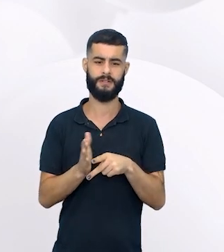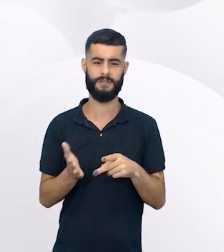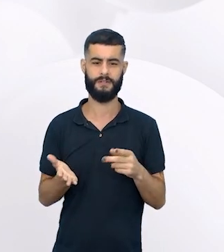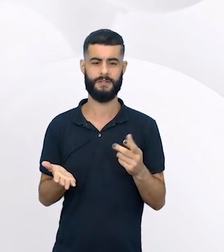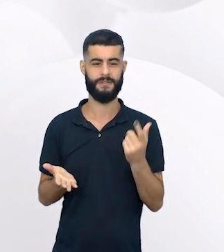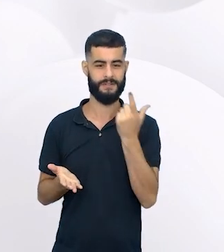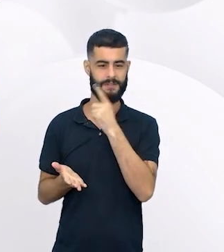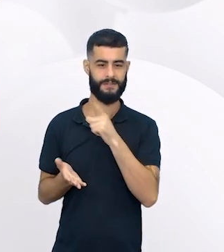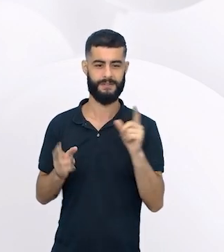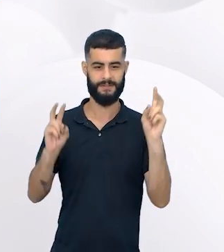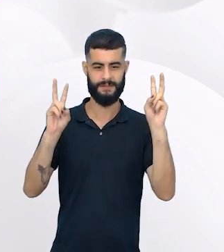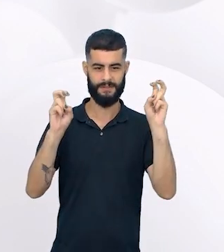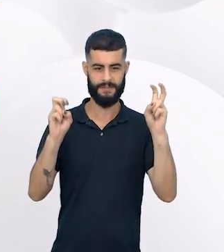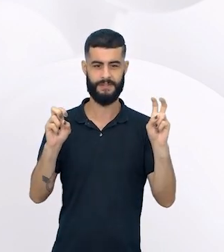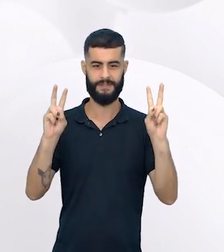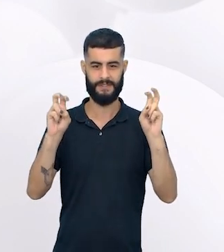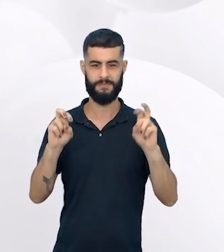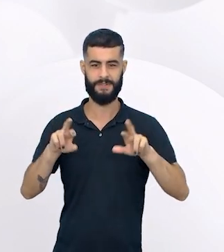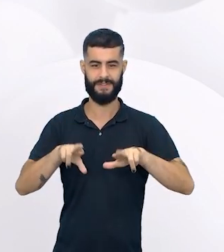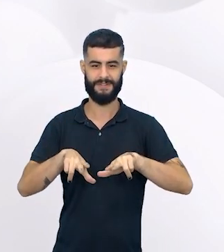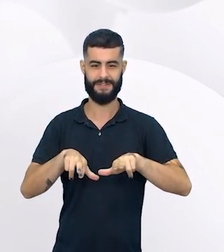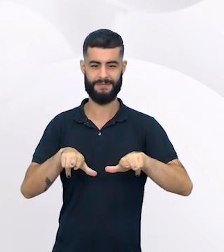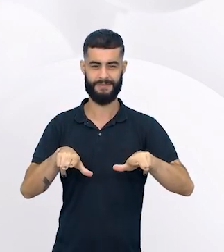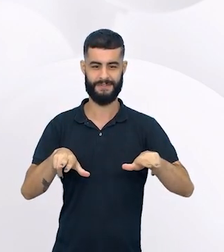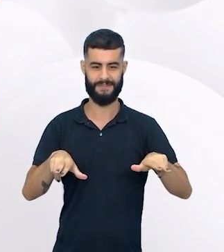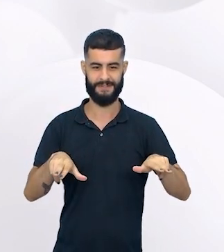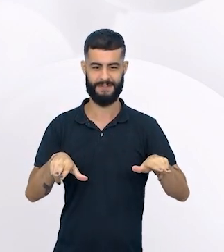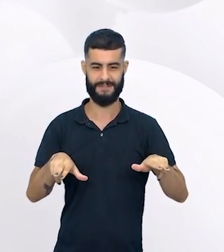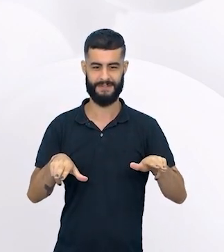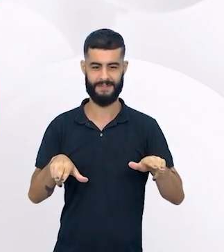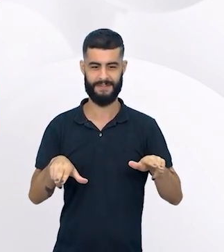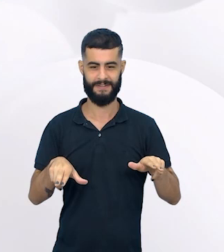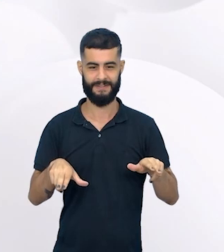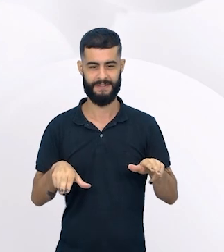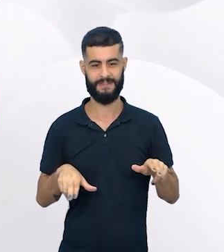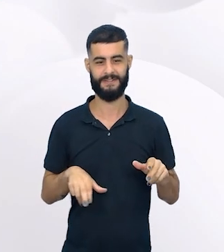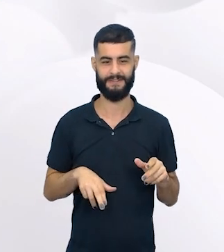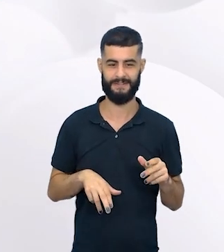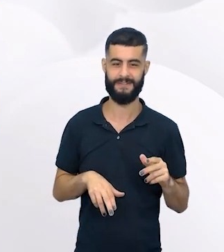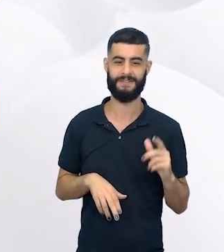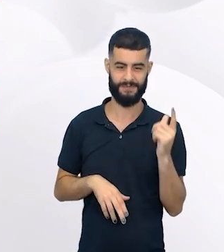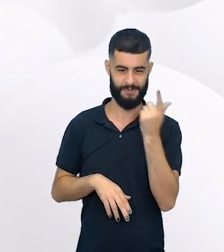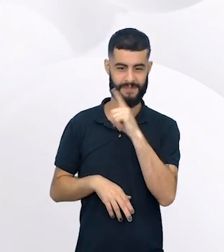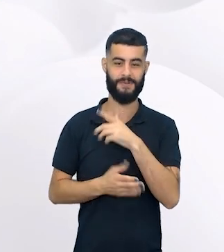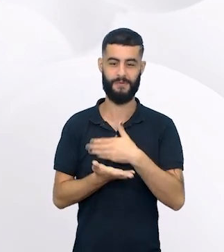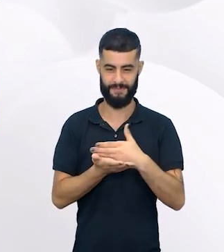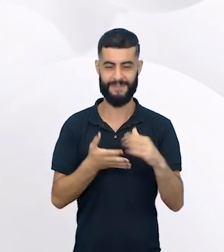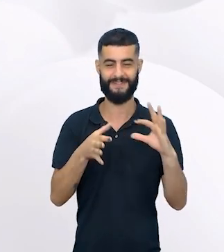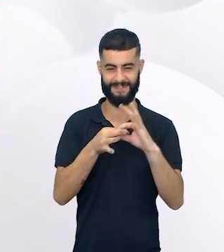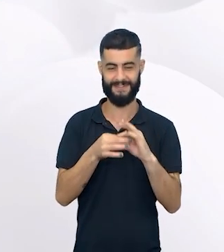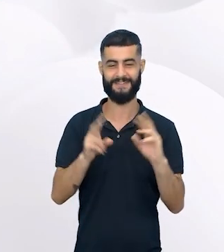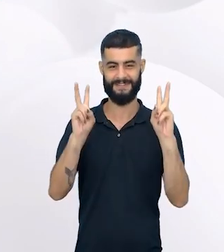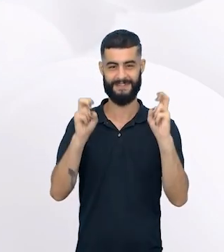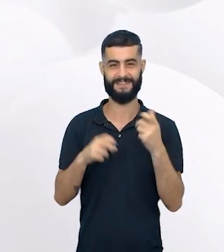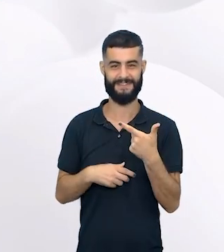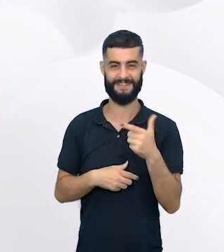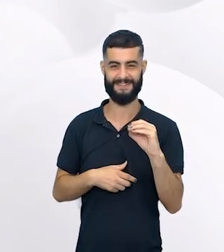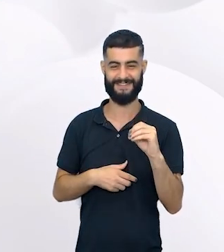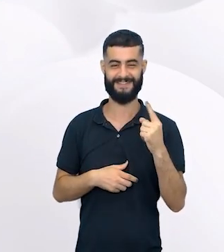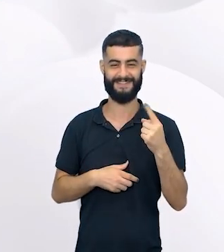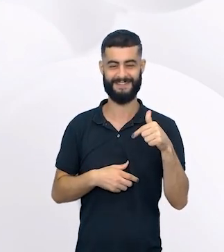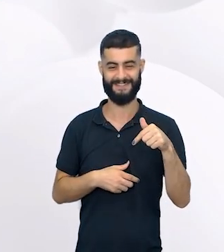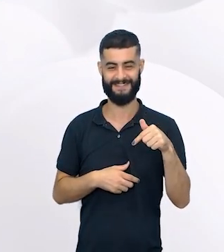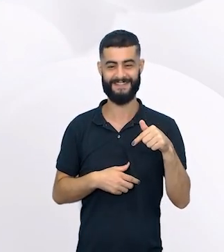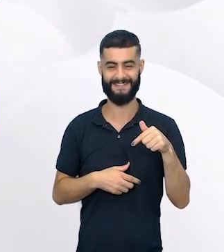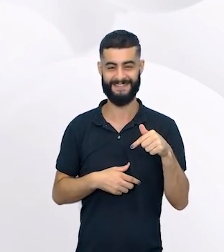temas contemporâneos transversais que consta aí na BNCC a partir de 2017. Então, professora